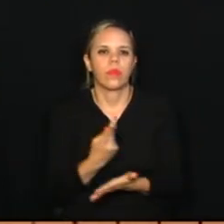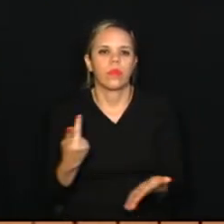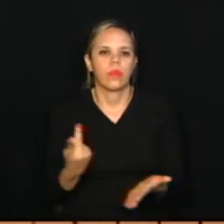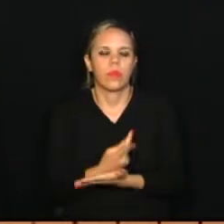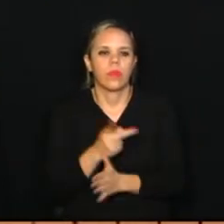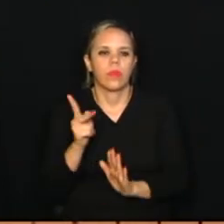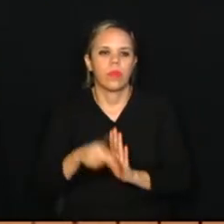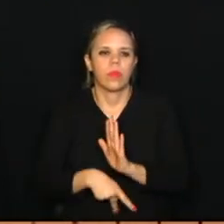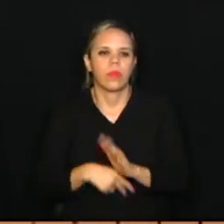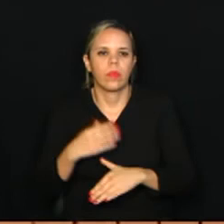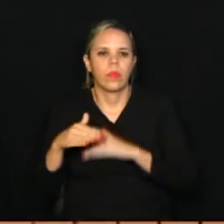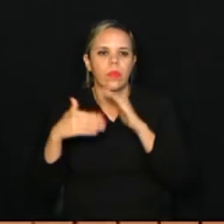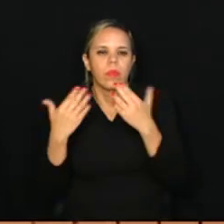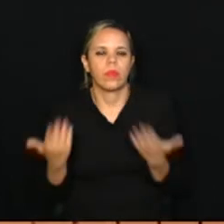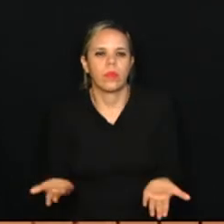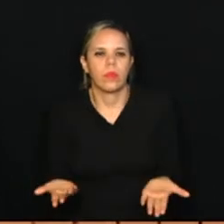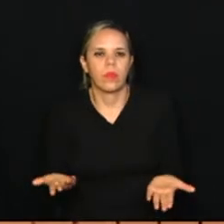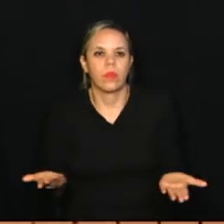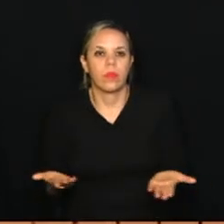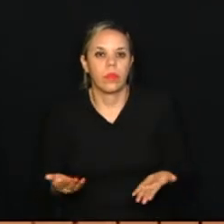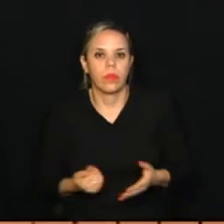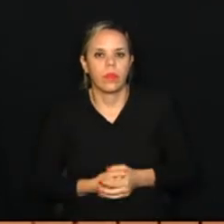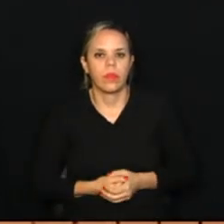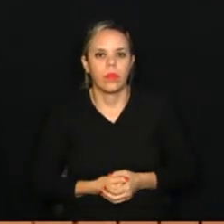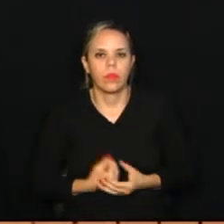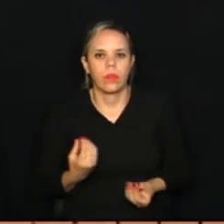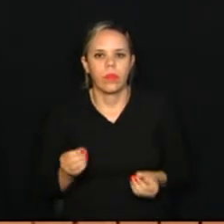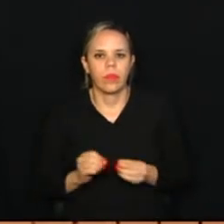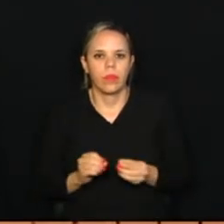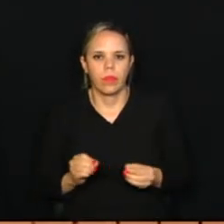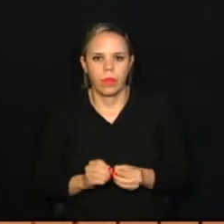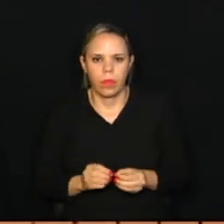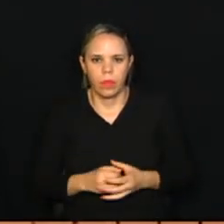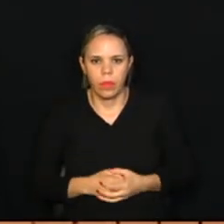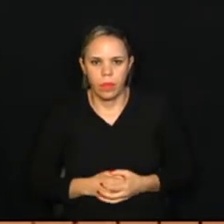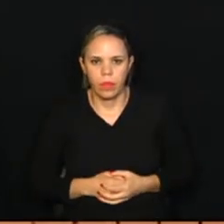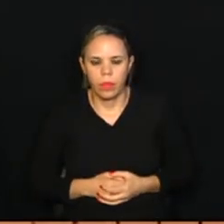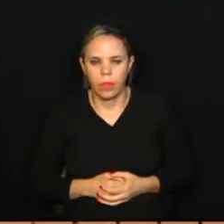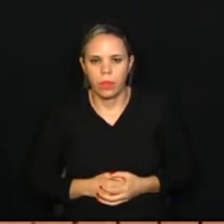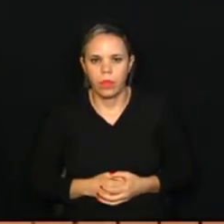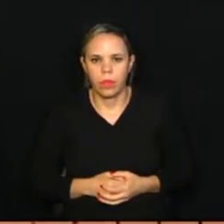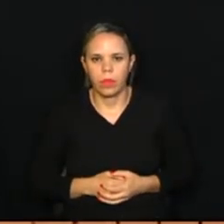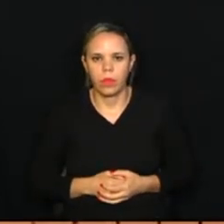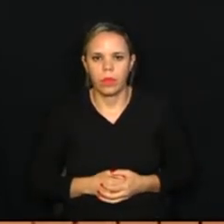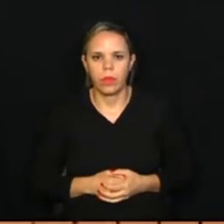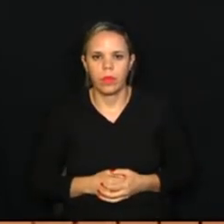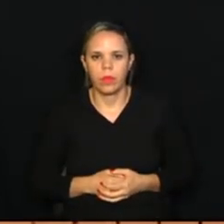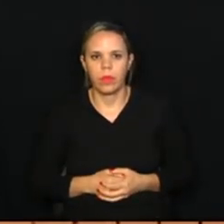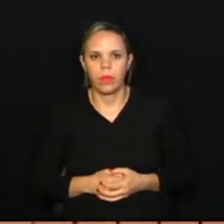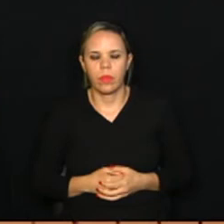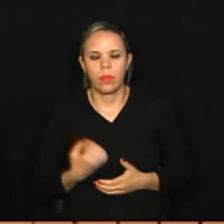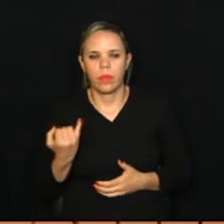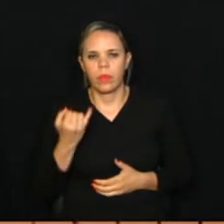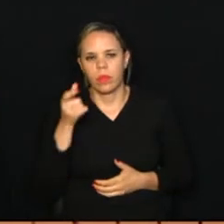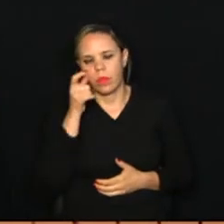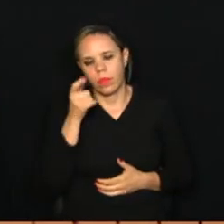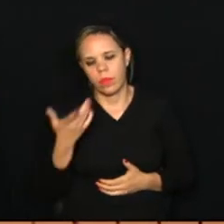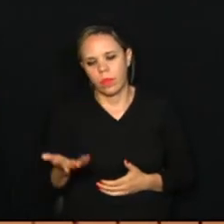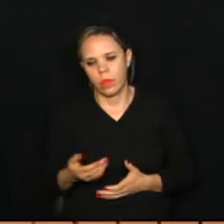E ele foi construído. E aí, agora? Como é que faz? Então, daí a gente vê a importância de